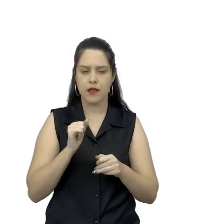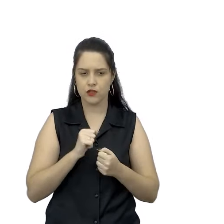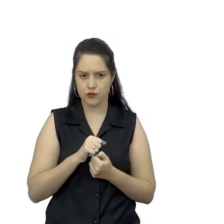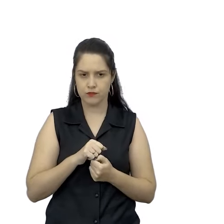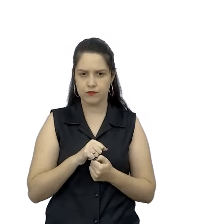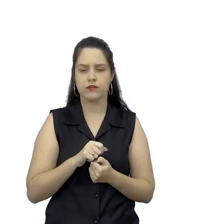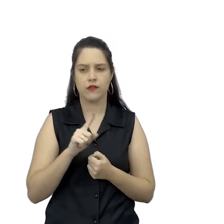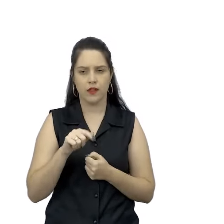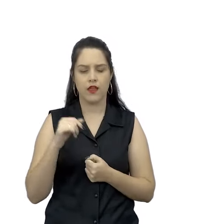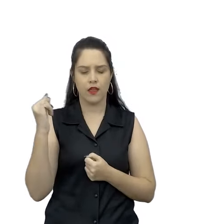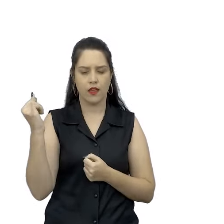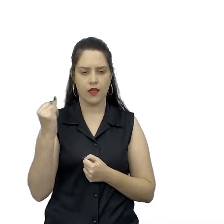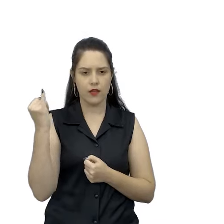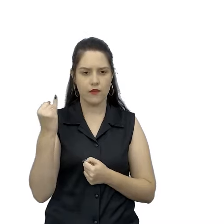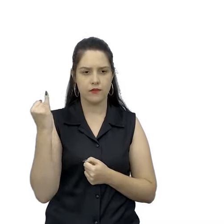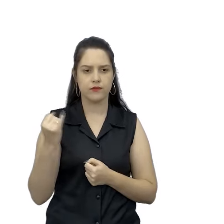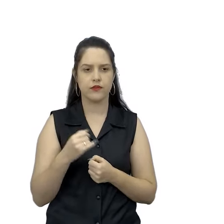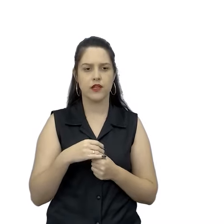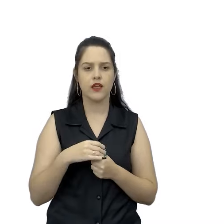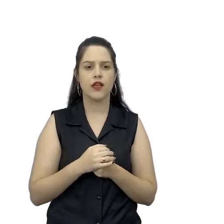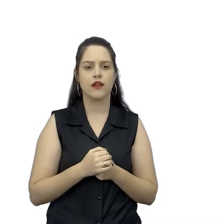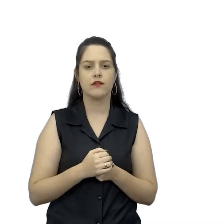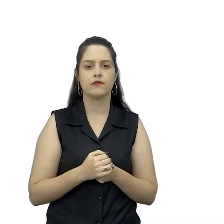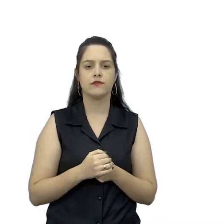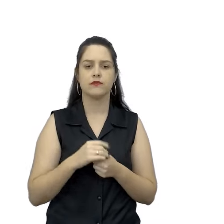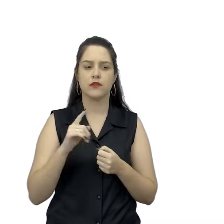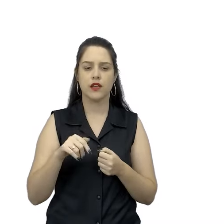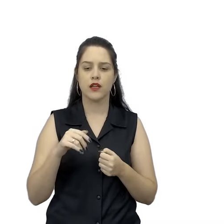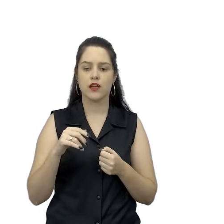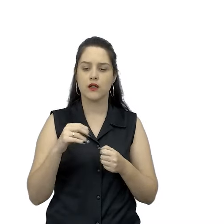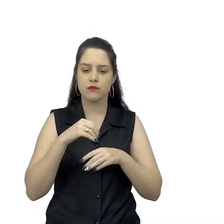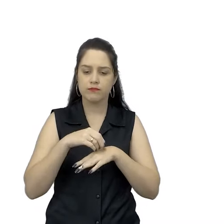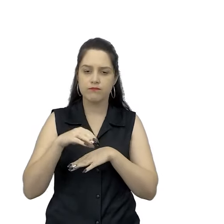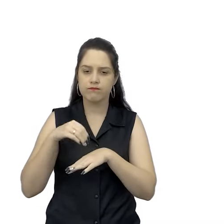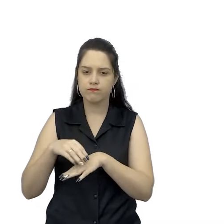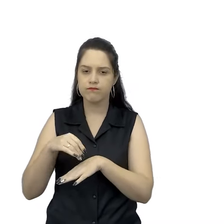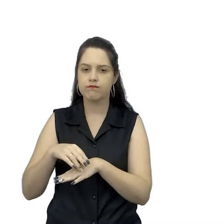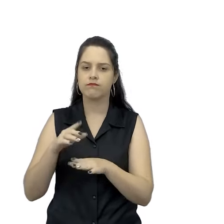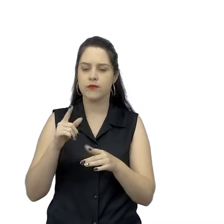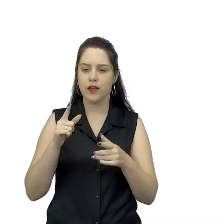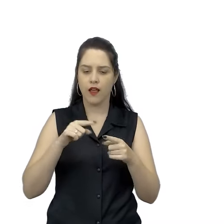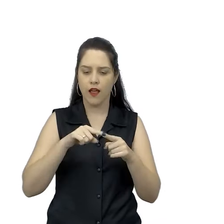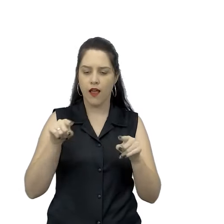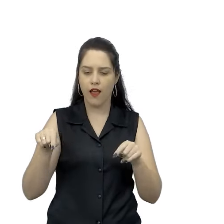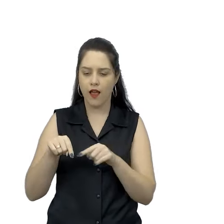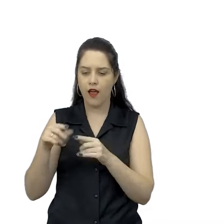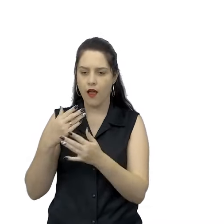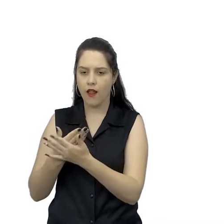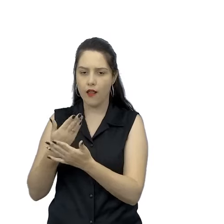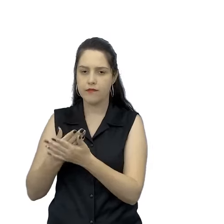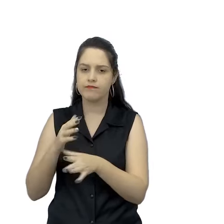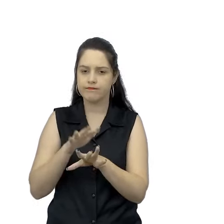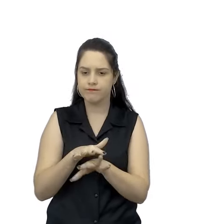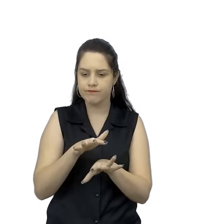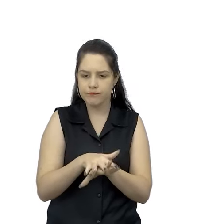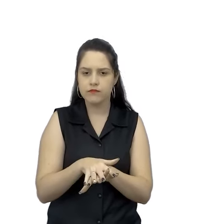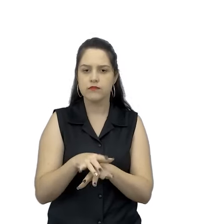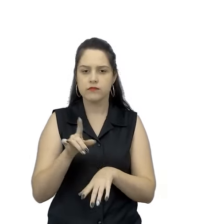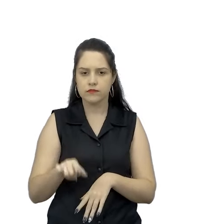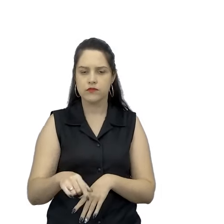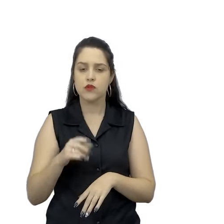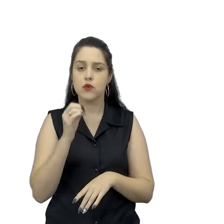a importância daquela argumentação, né, a argumentação dentro do universo da matemática, trazer essa linguagem matemática, ampliar